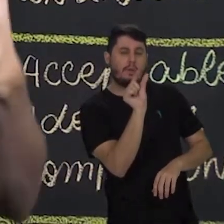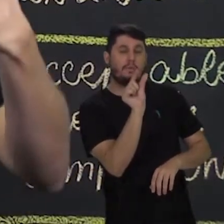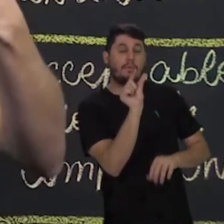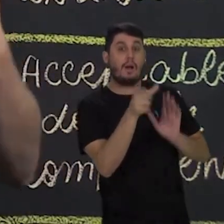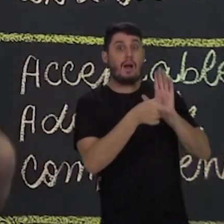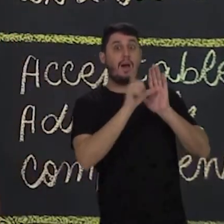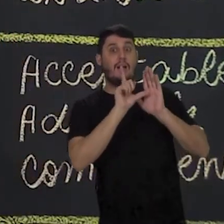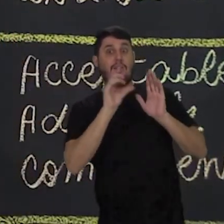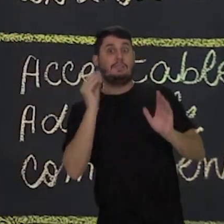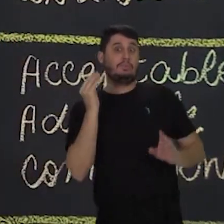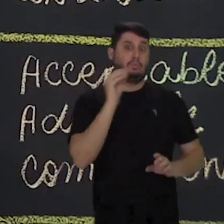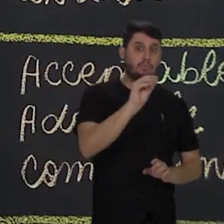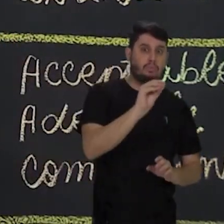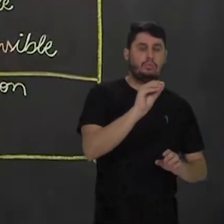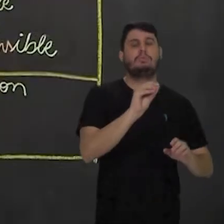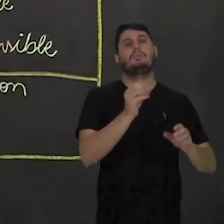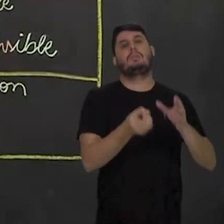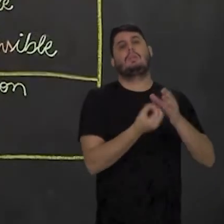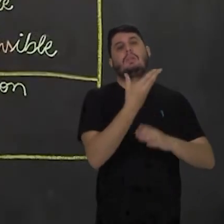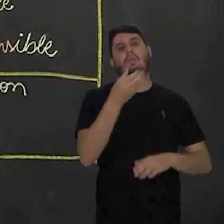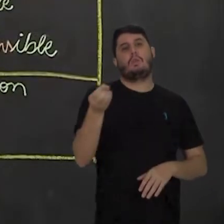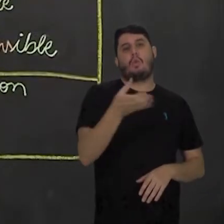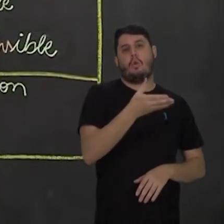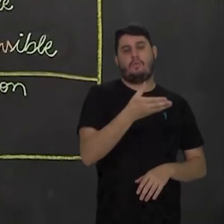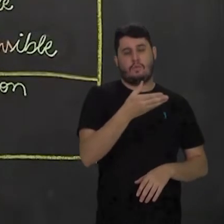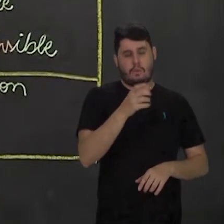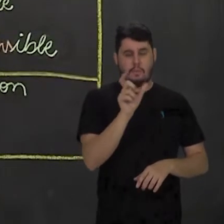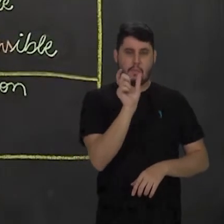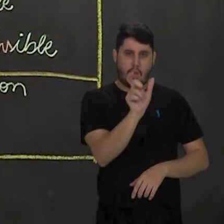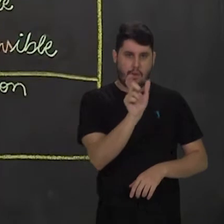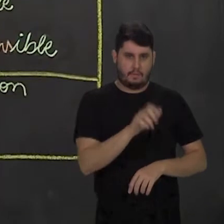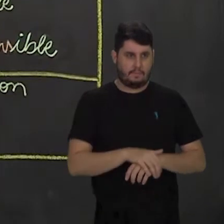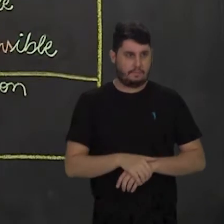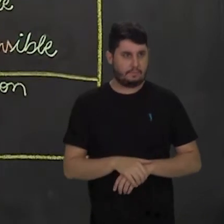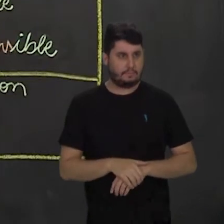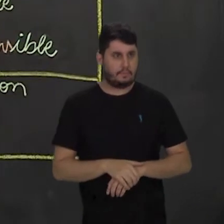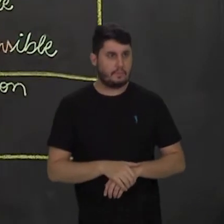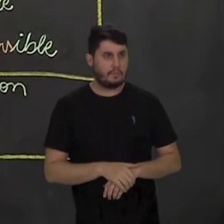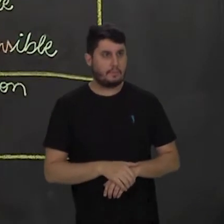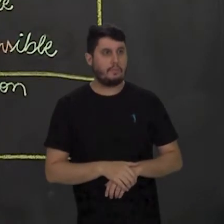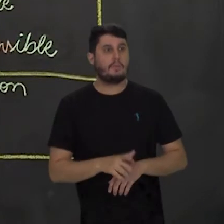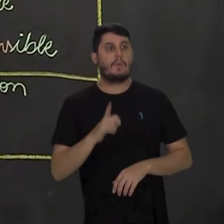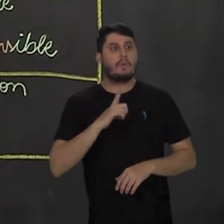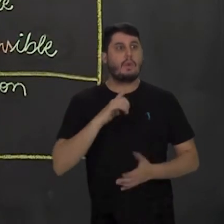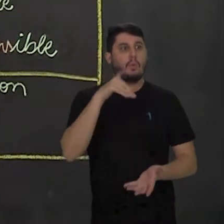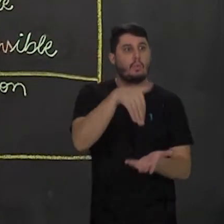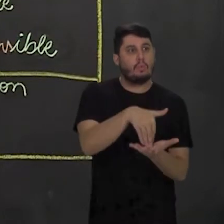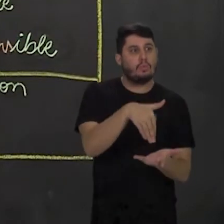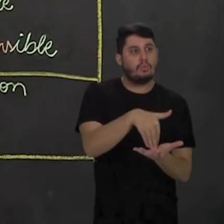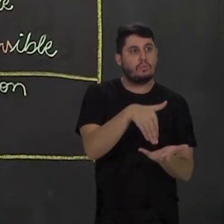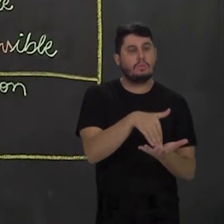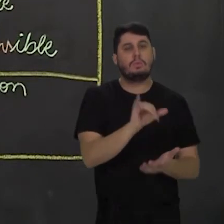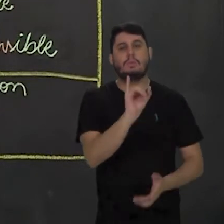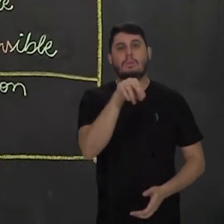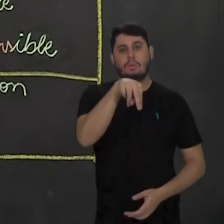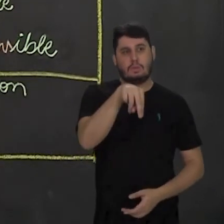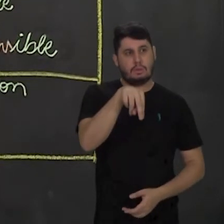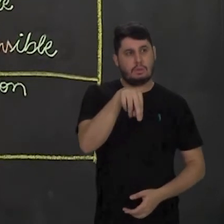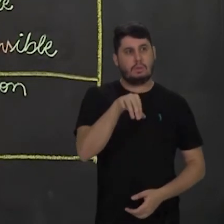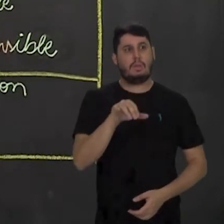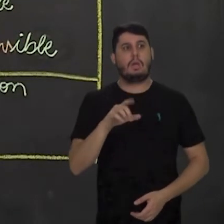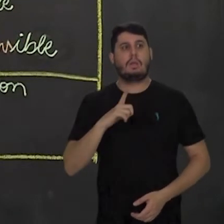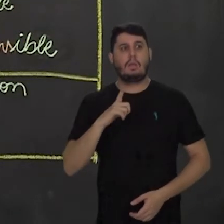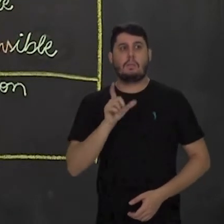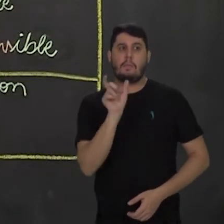aumentar o seu escopo de vocabulário. E aí nós temos um último que eu trouxe, que é o and. Você tem o visible,